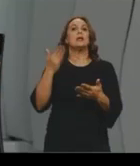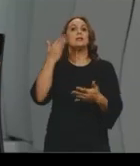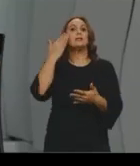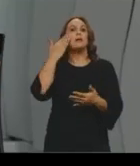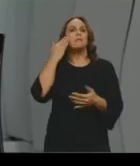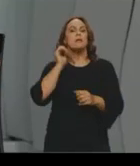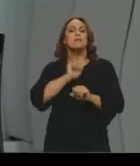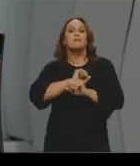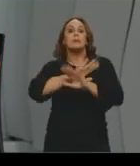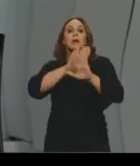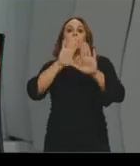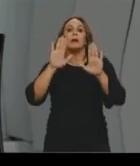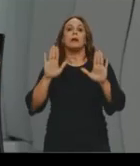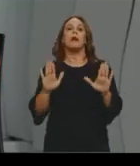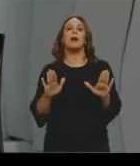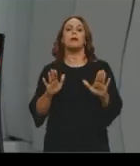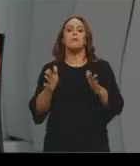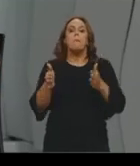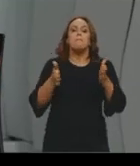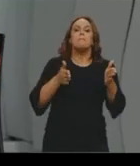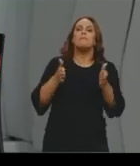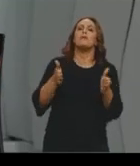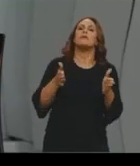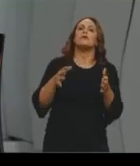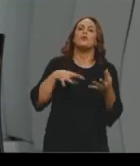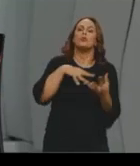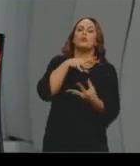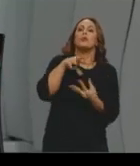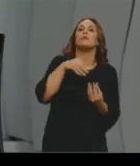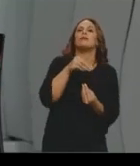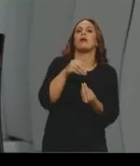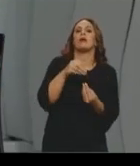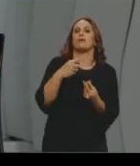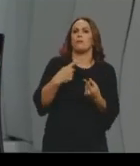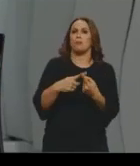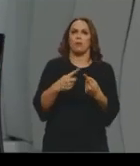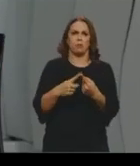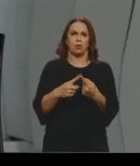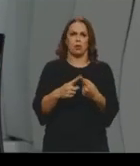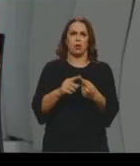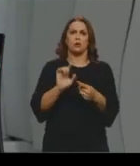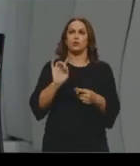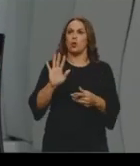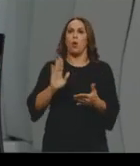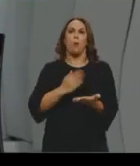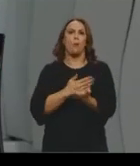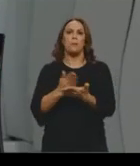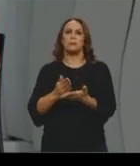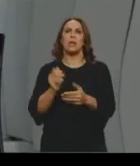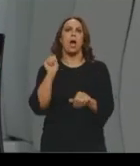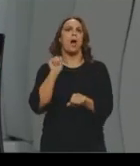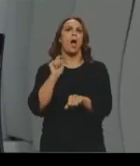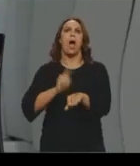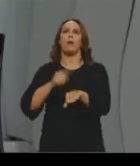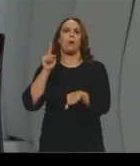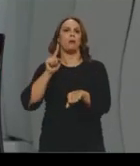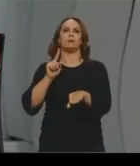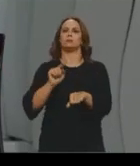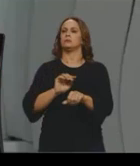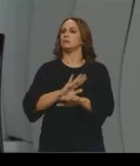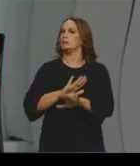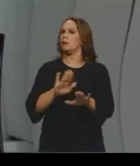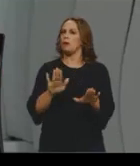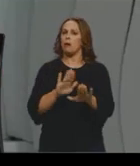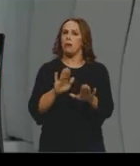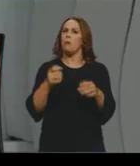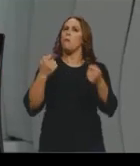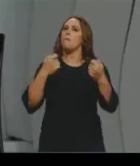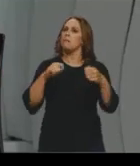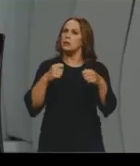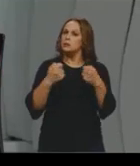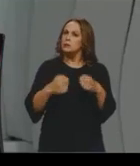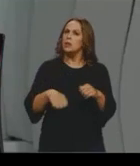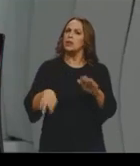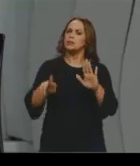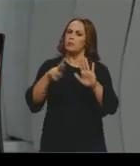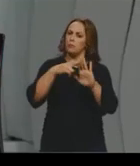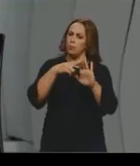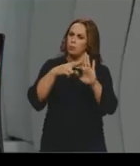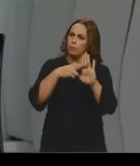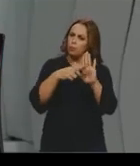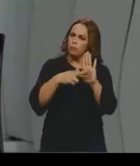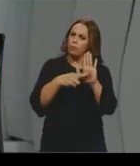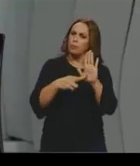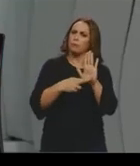fazer. A greve, ela não pode acontecer de repente, né, vamos parar agora, né, a gente precisa seguir todo um caminho legal para que esse